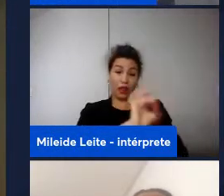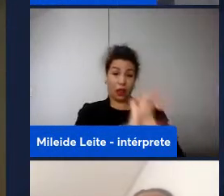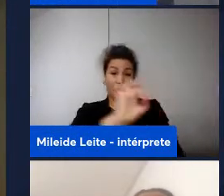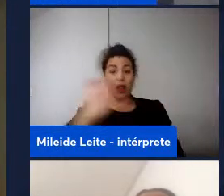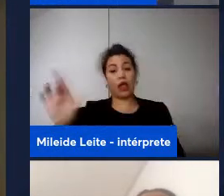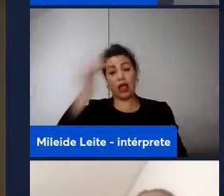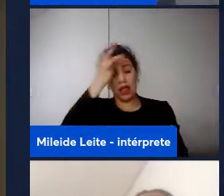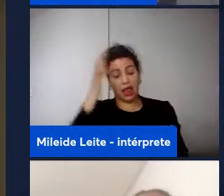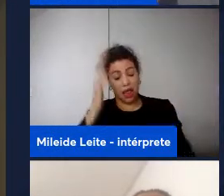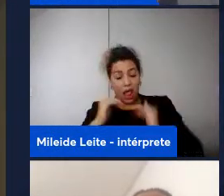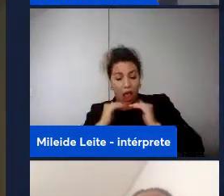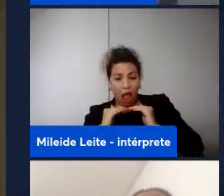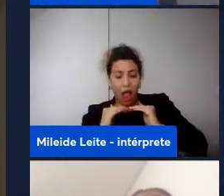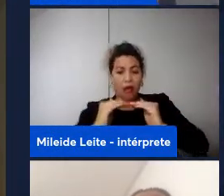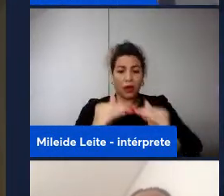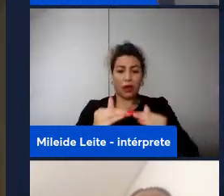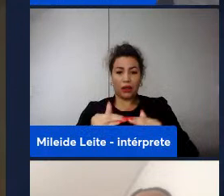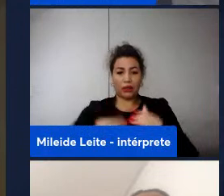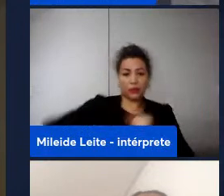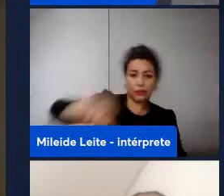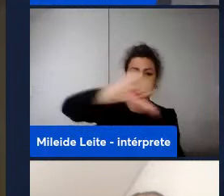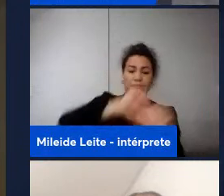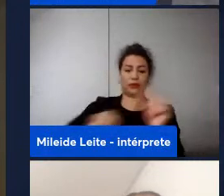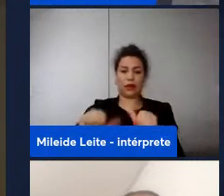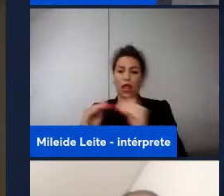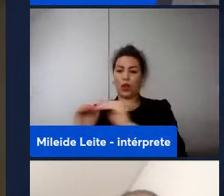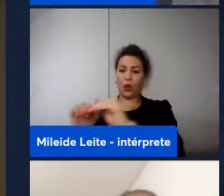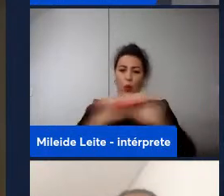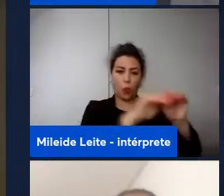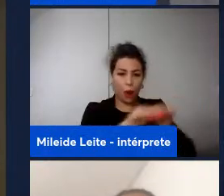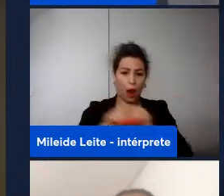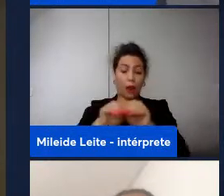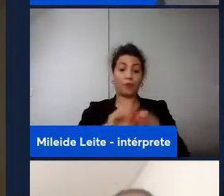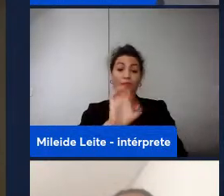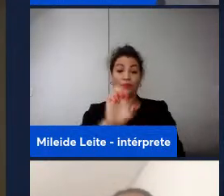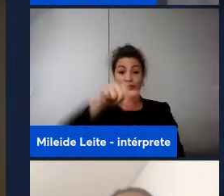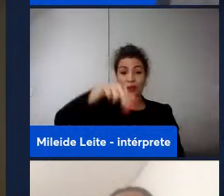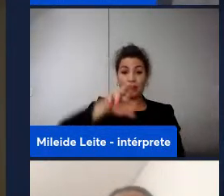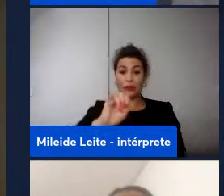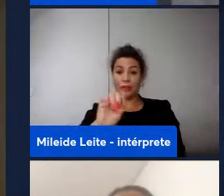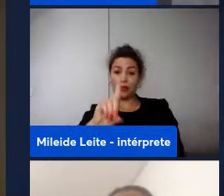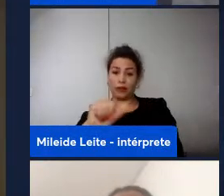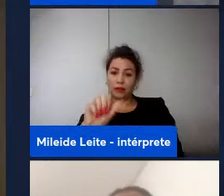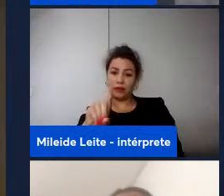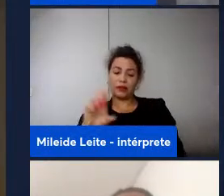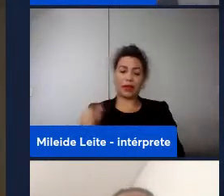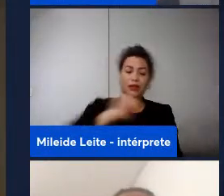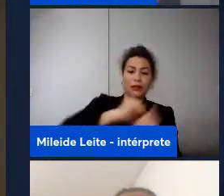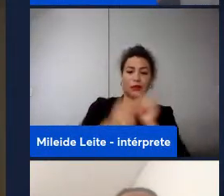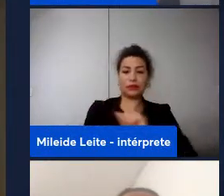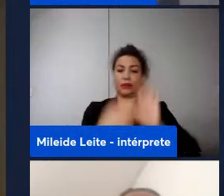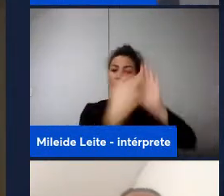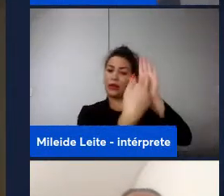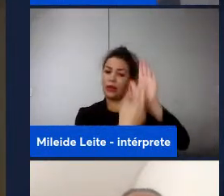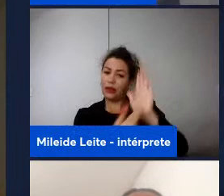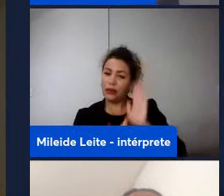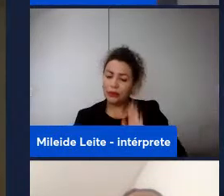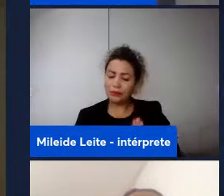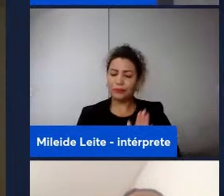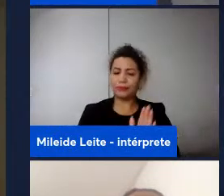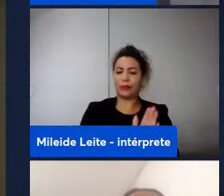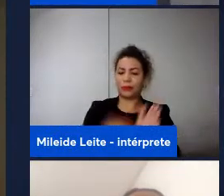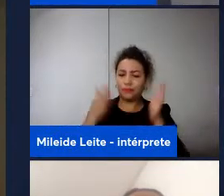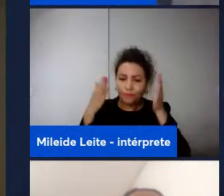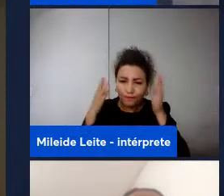a equivalência para se tornarem iguais. A equidade adapta a regra para um determinado caso